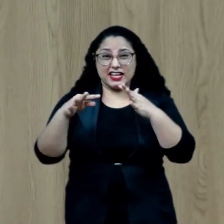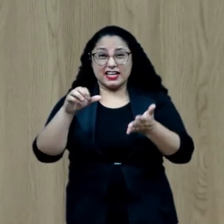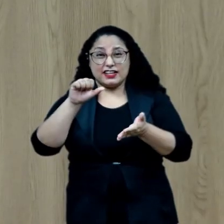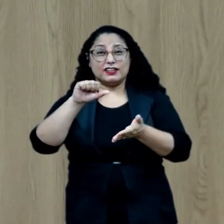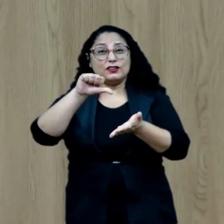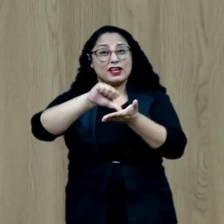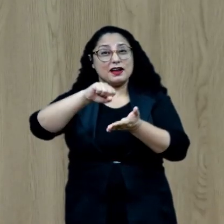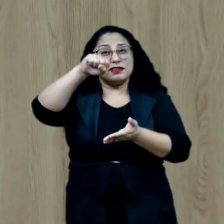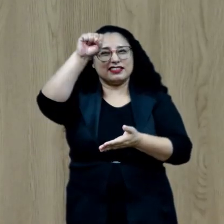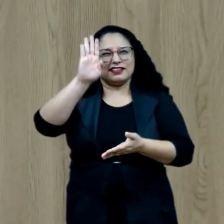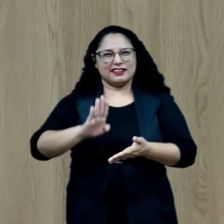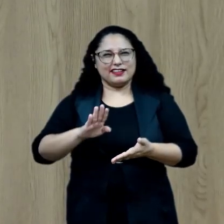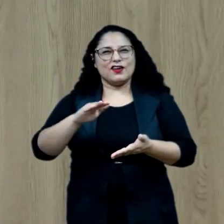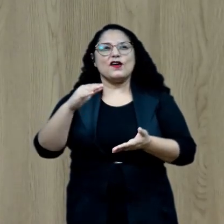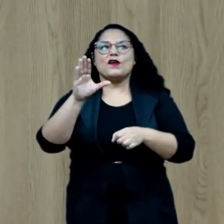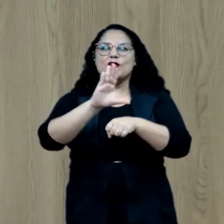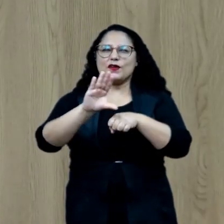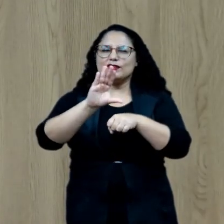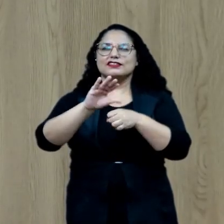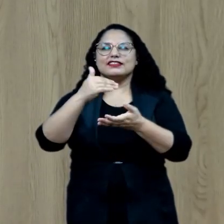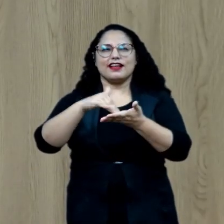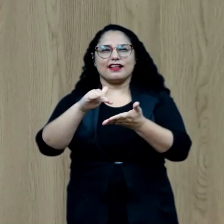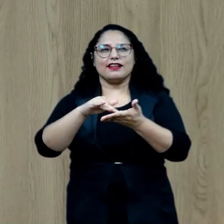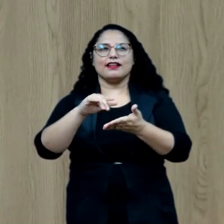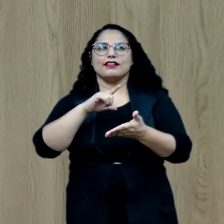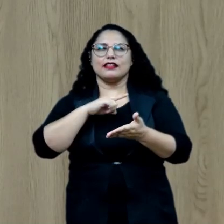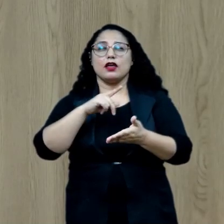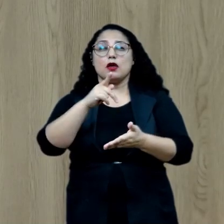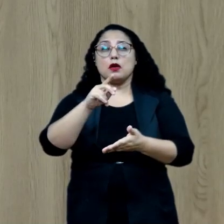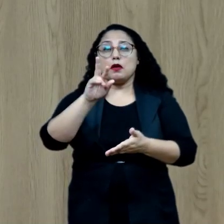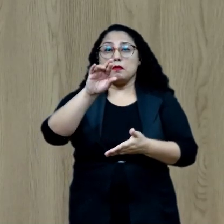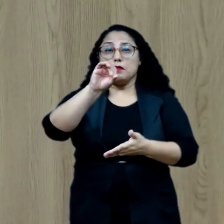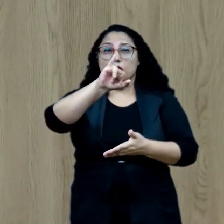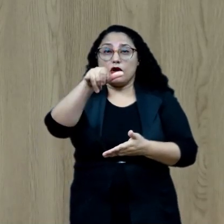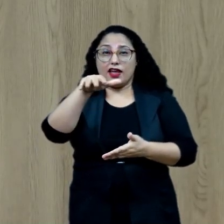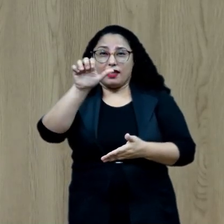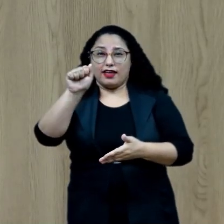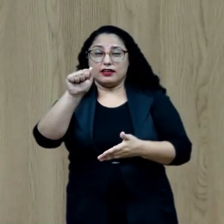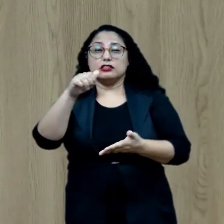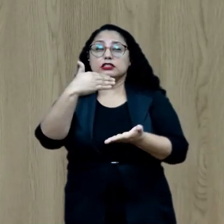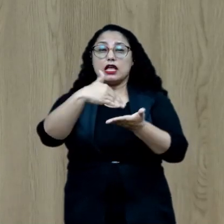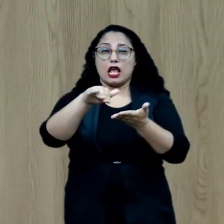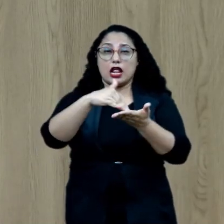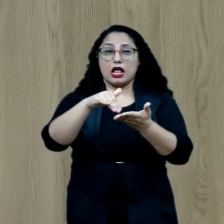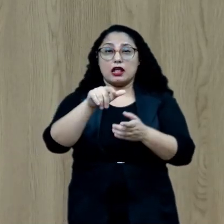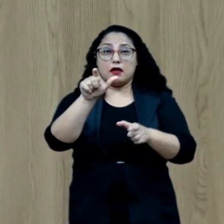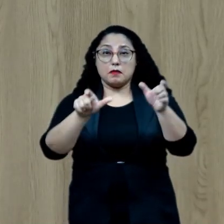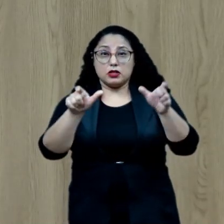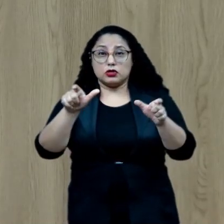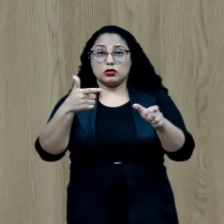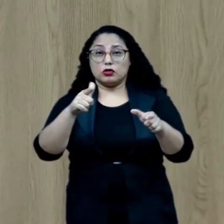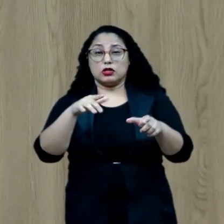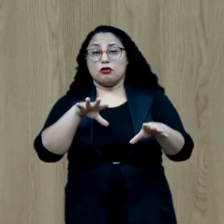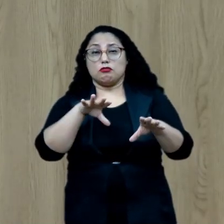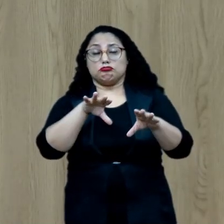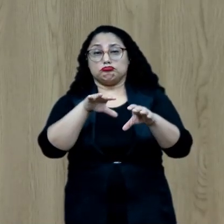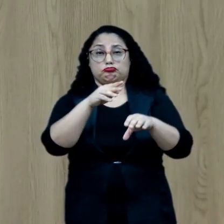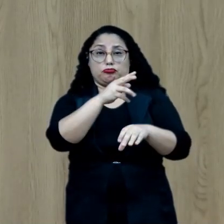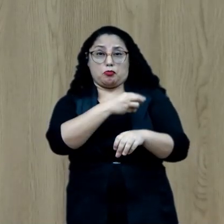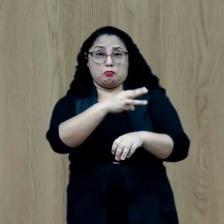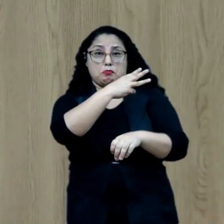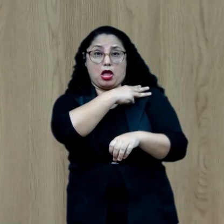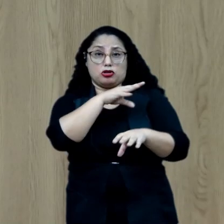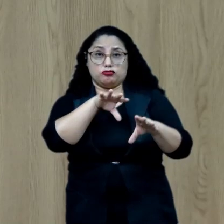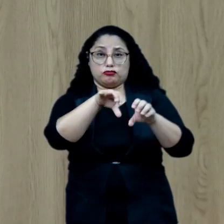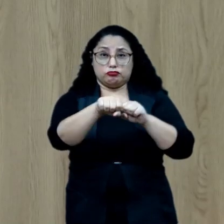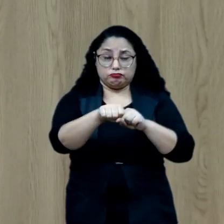São Sebastião, os nossos cursos de secretariado, temos o Proeja em Secretariado, que é para quem não tem o ensino médio,